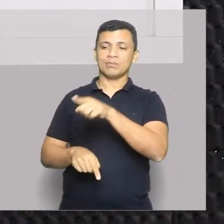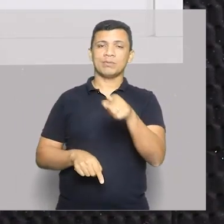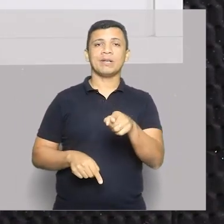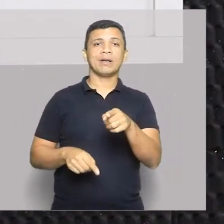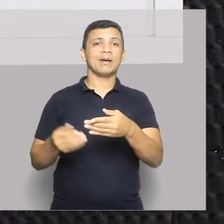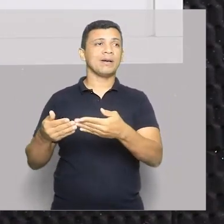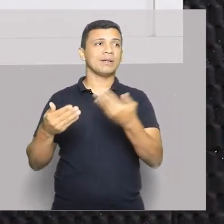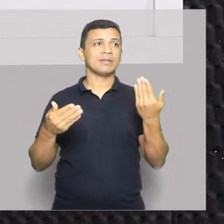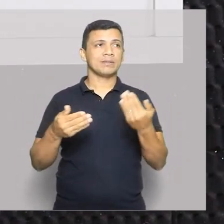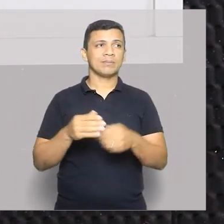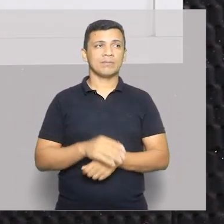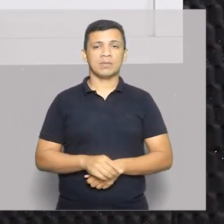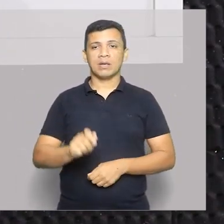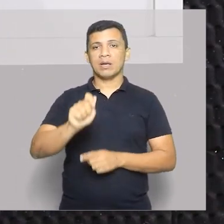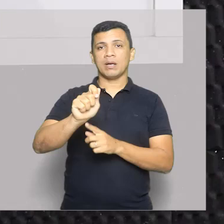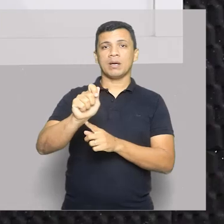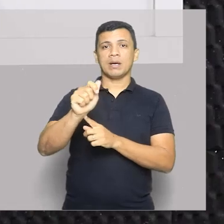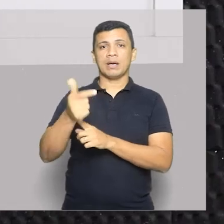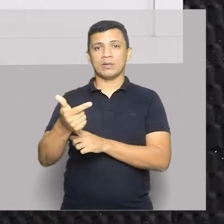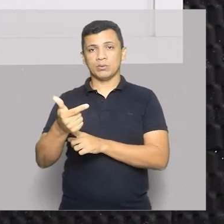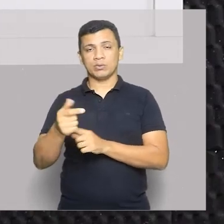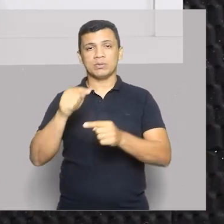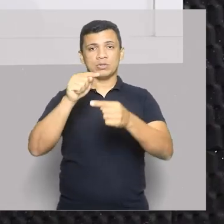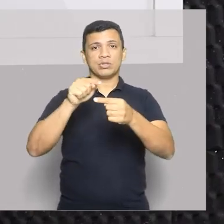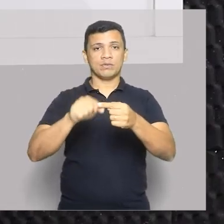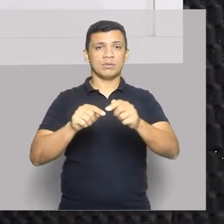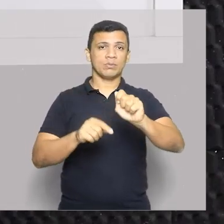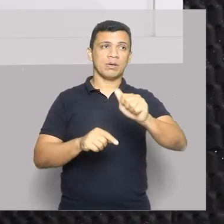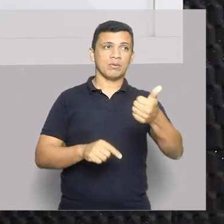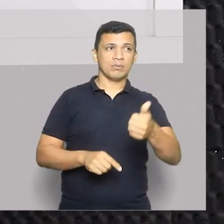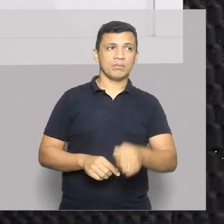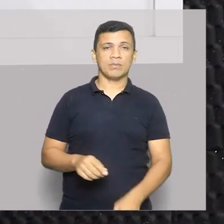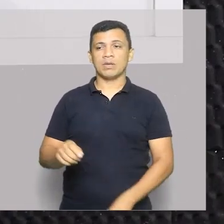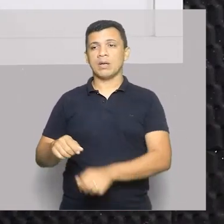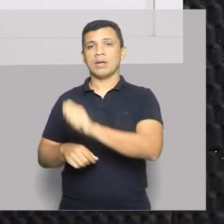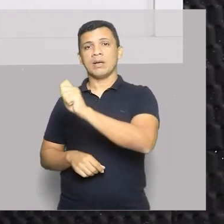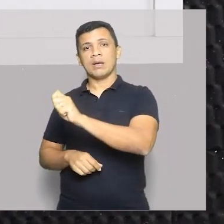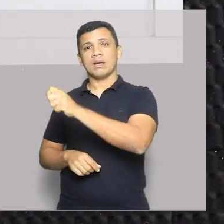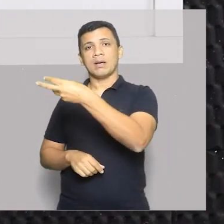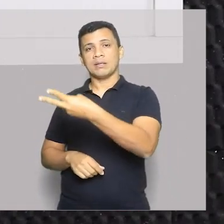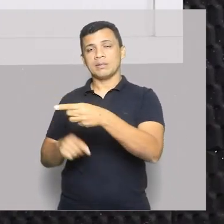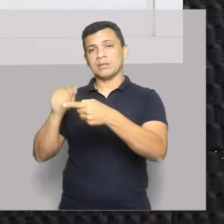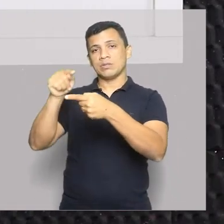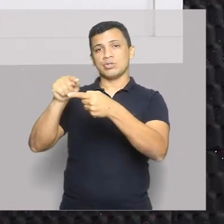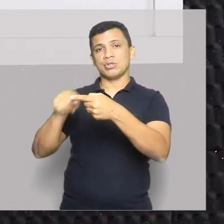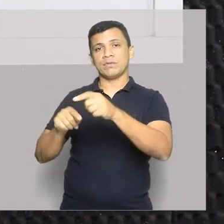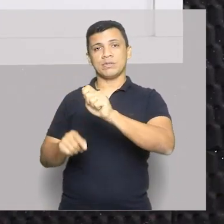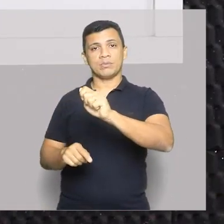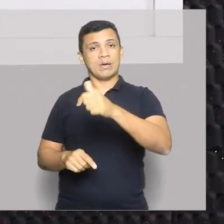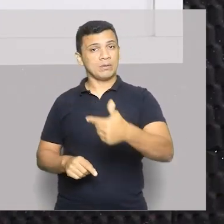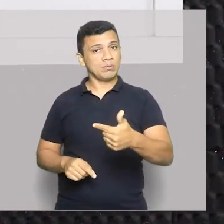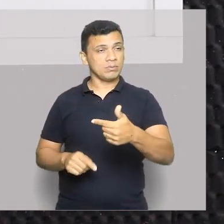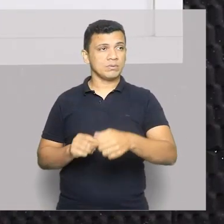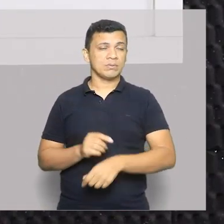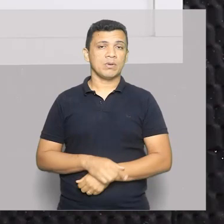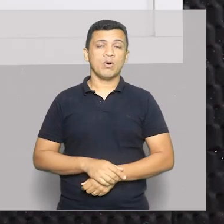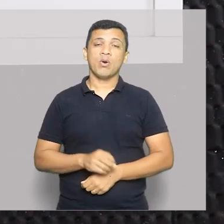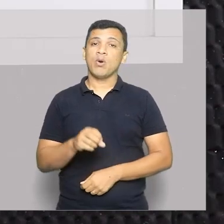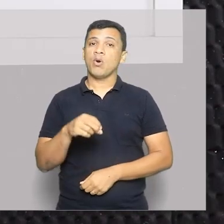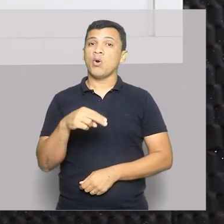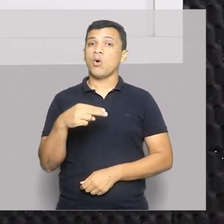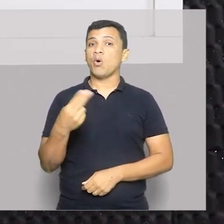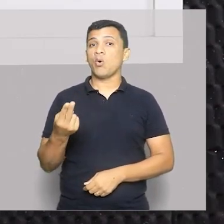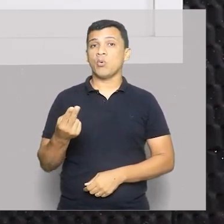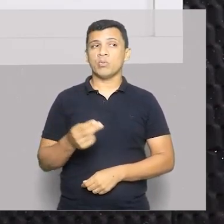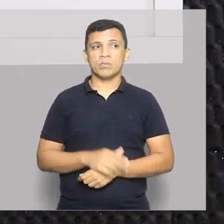exemplo, dividir o A2 pelo A1, o A3 pelo A2, ou, de forma geral, dividir um termo